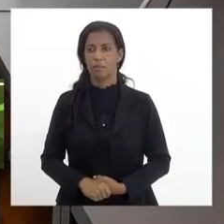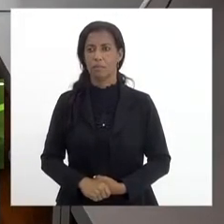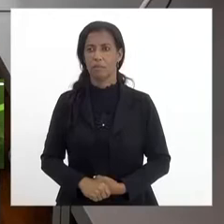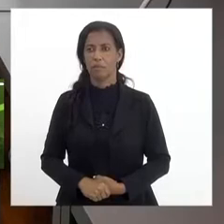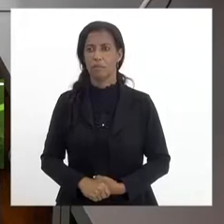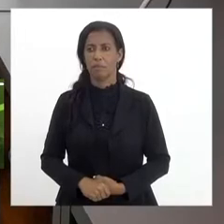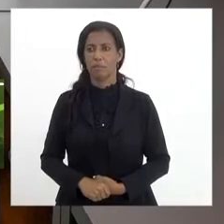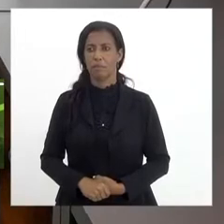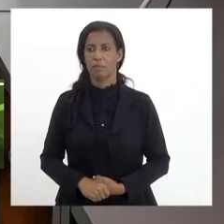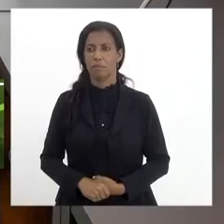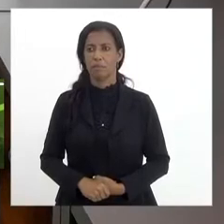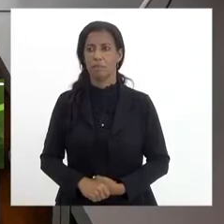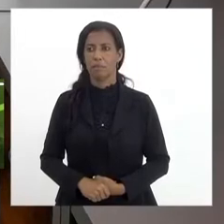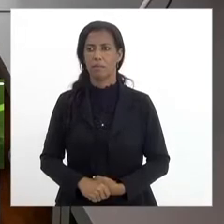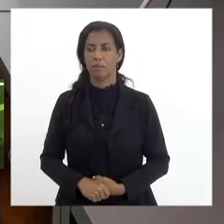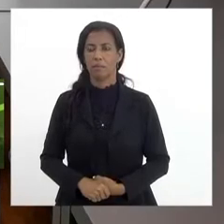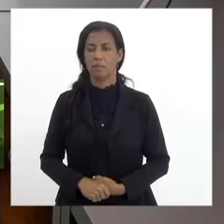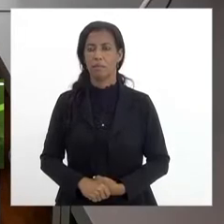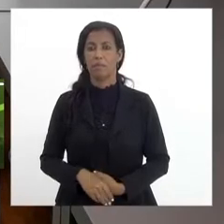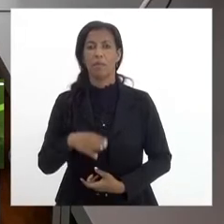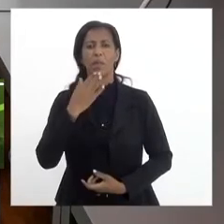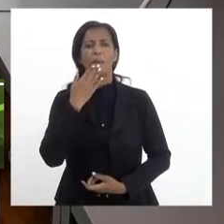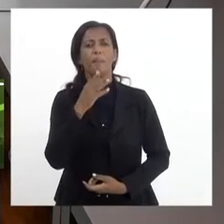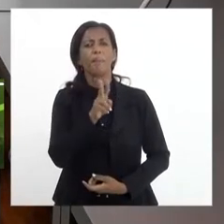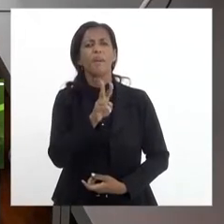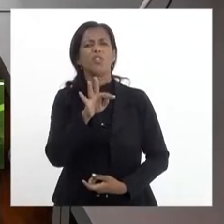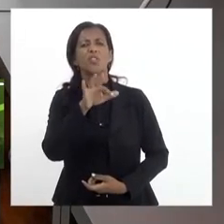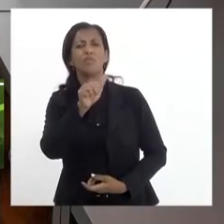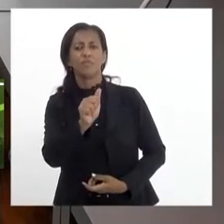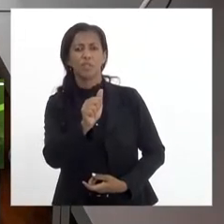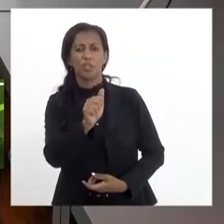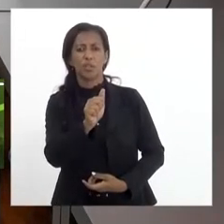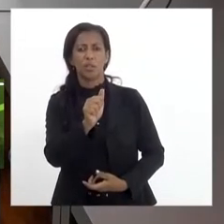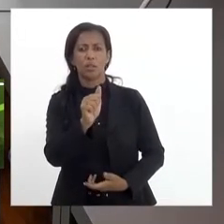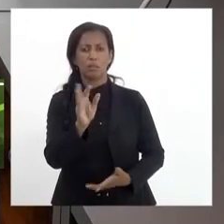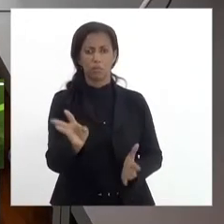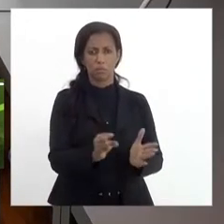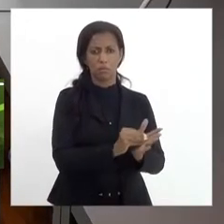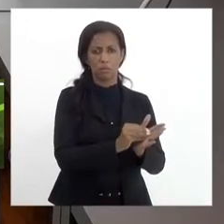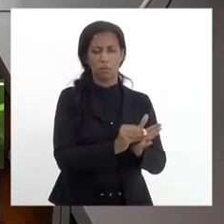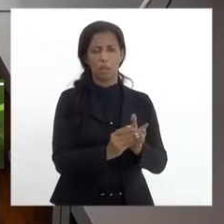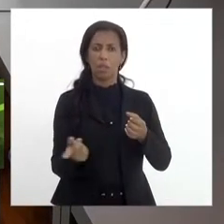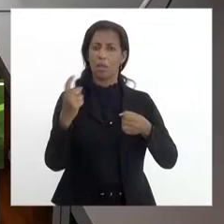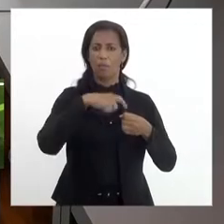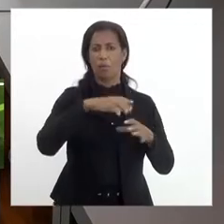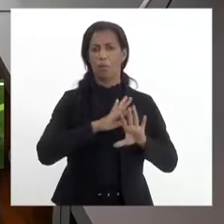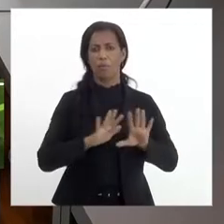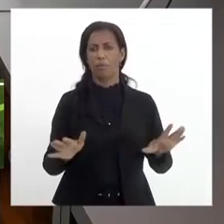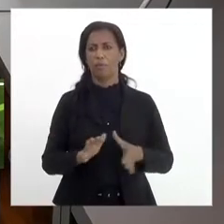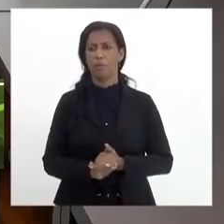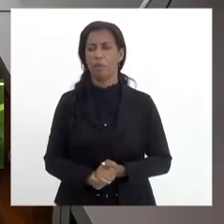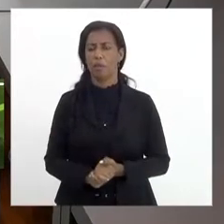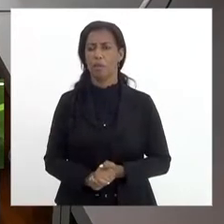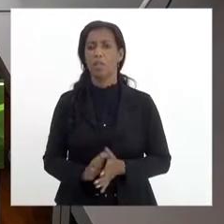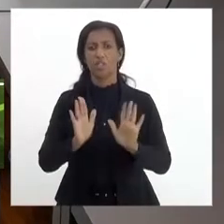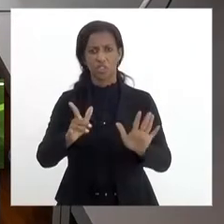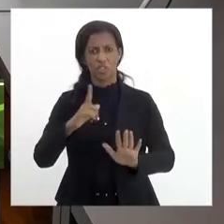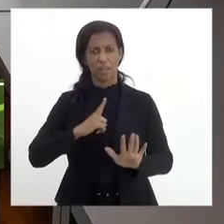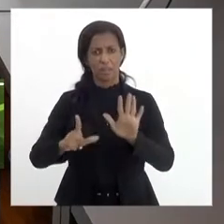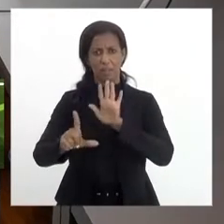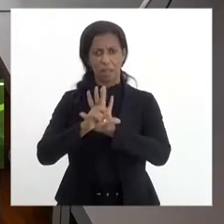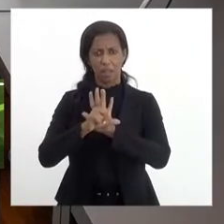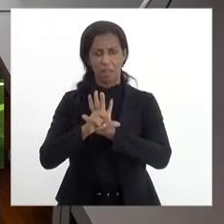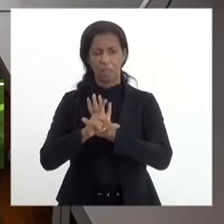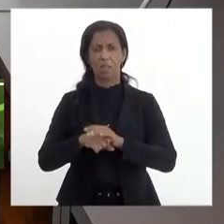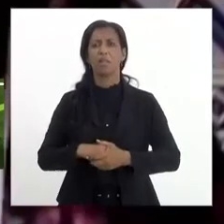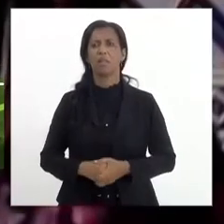melhor. Ou Vossa Excelência pede vistas e devolve, ou eu vou pedir. Porque eu quero dizer o seguinte, eu só quero saber se já tem lei. Podemos pedir. Hã?